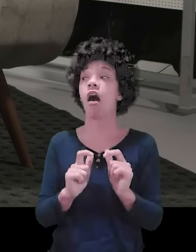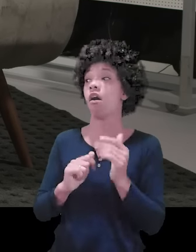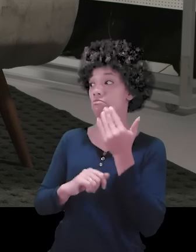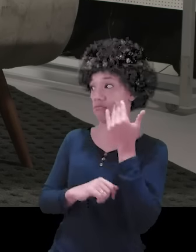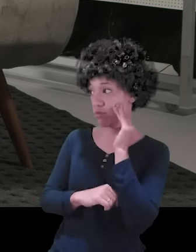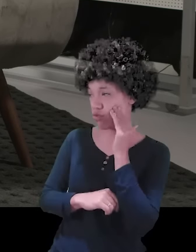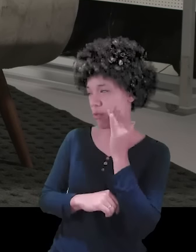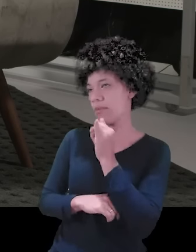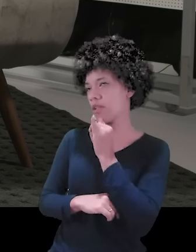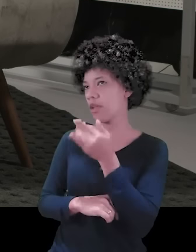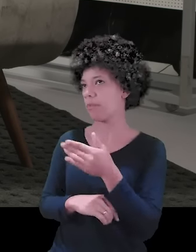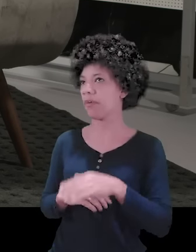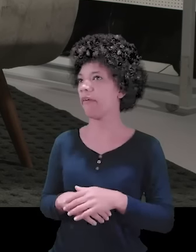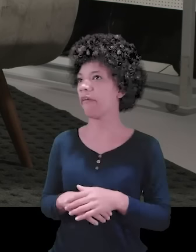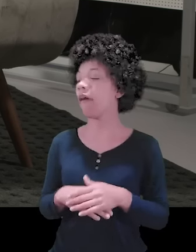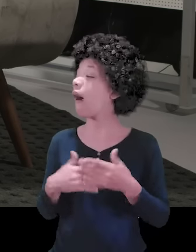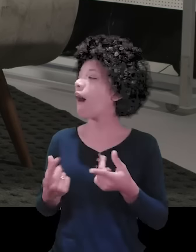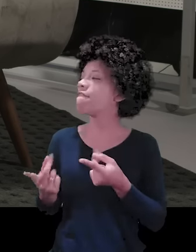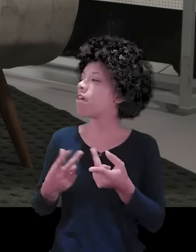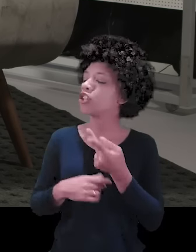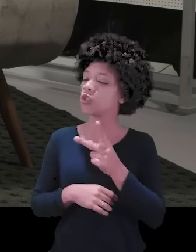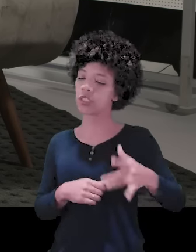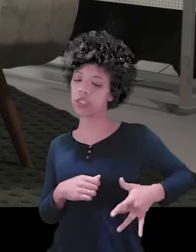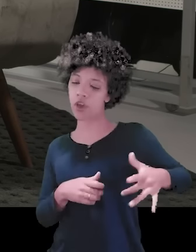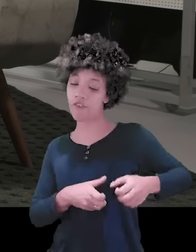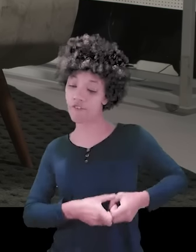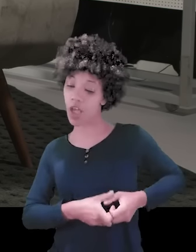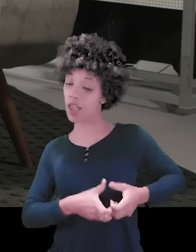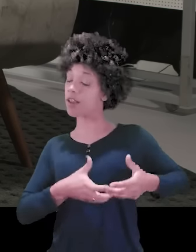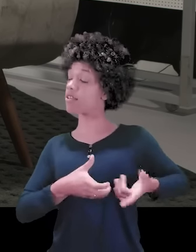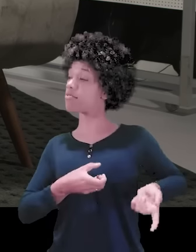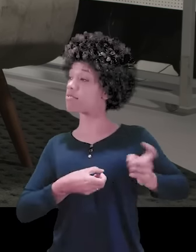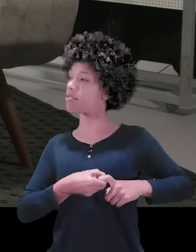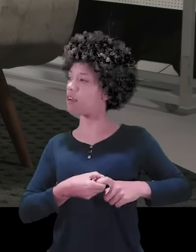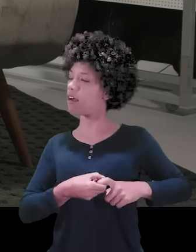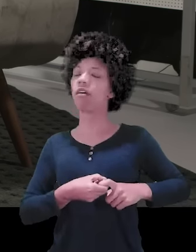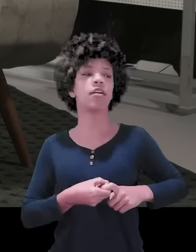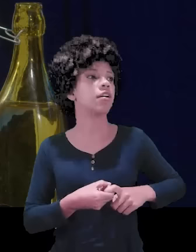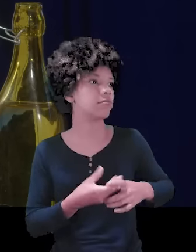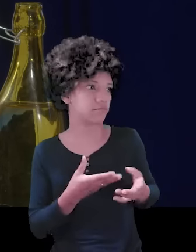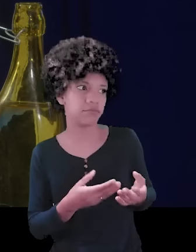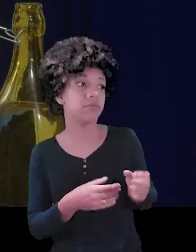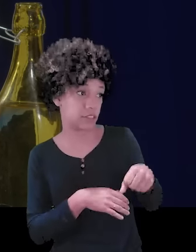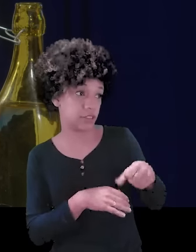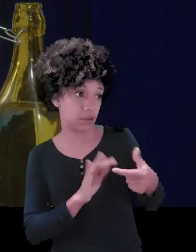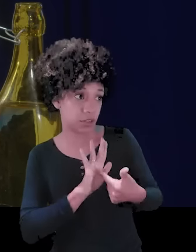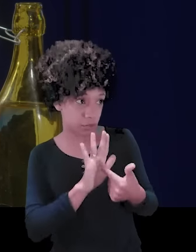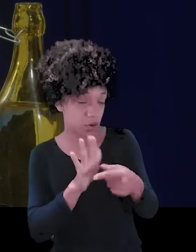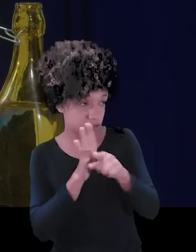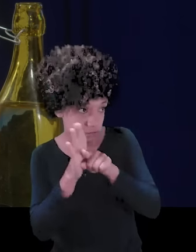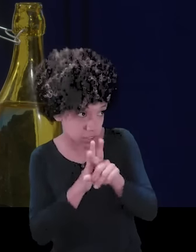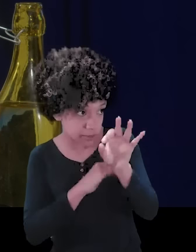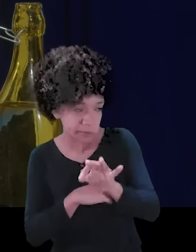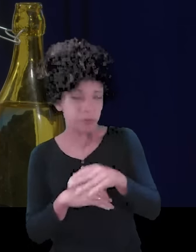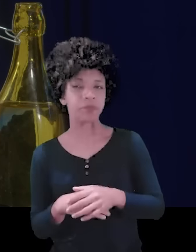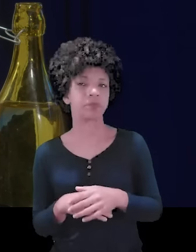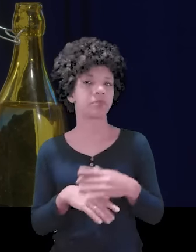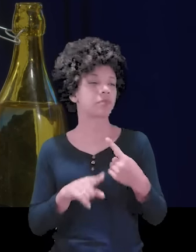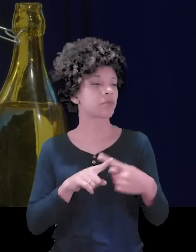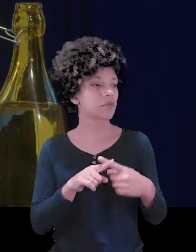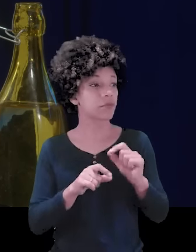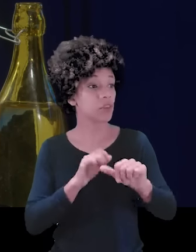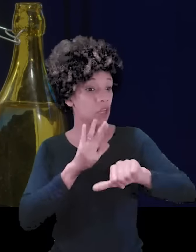tem jeito entendeu Tipo assim vende ser o link vai crescer senhor crescer outro isso é é isso que mostra estatística que